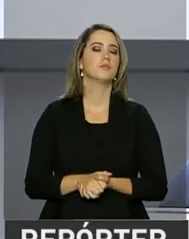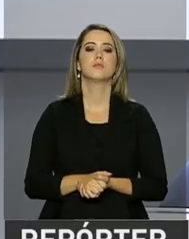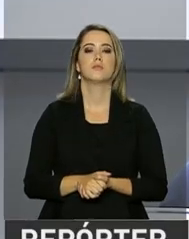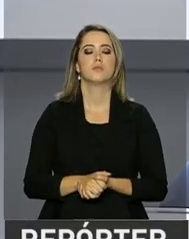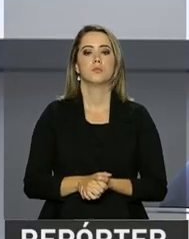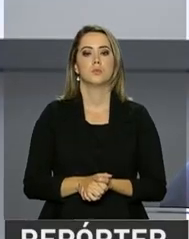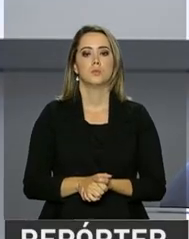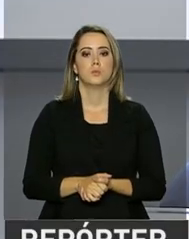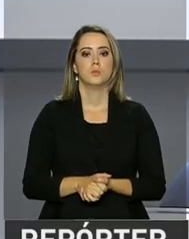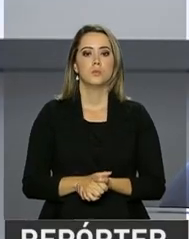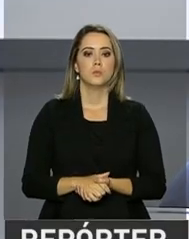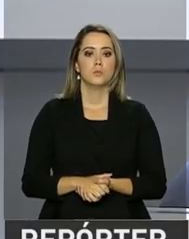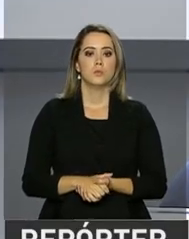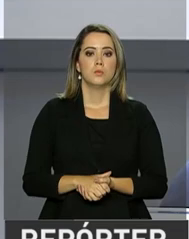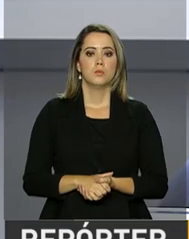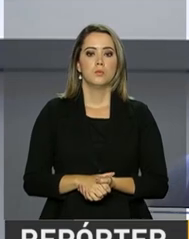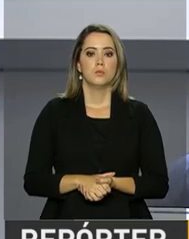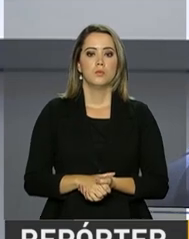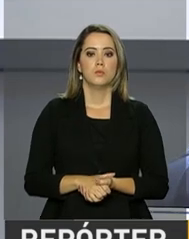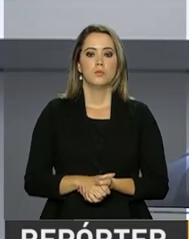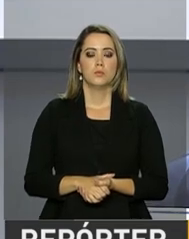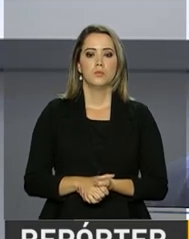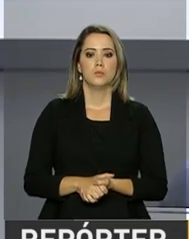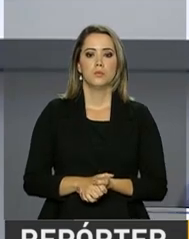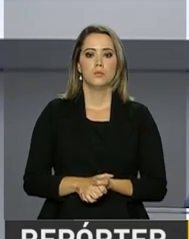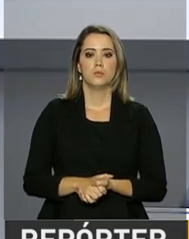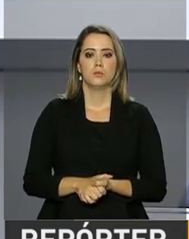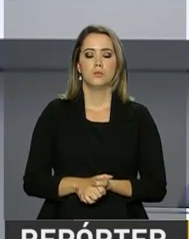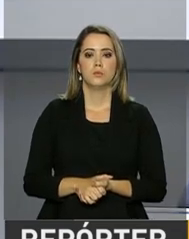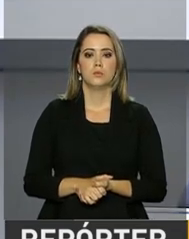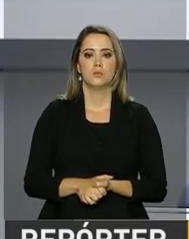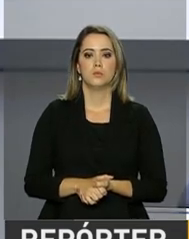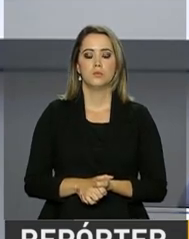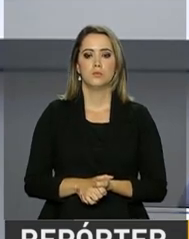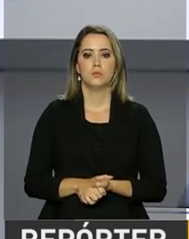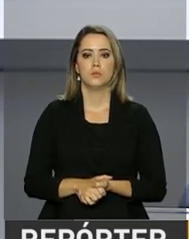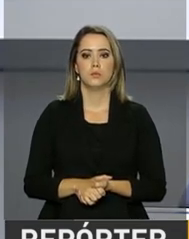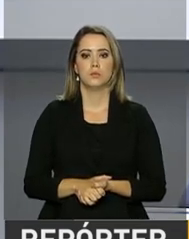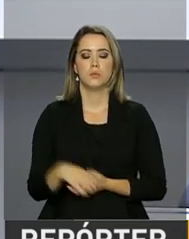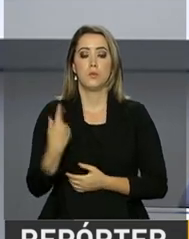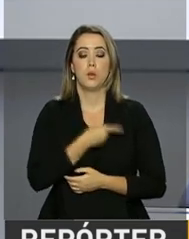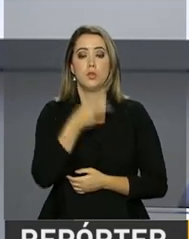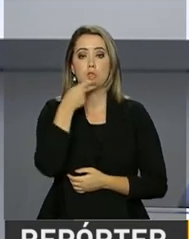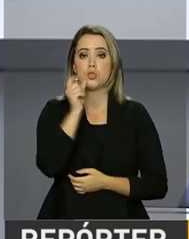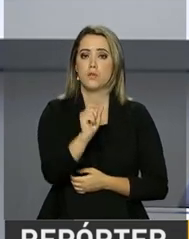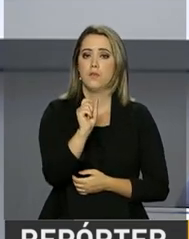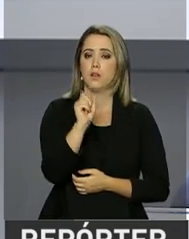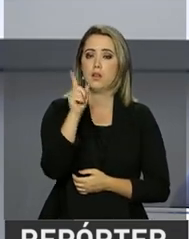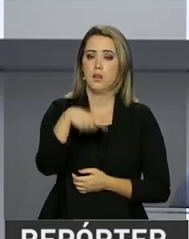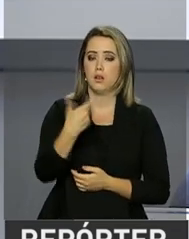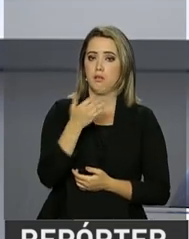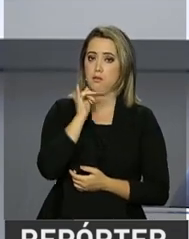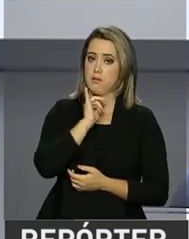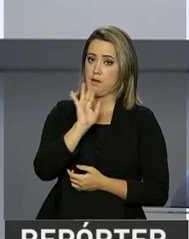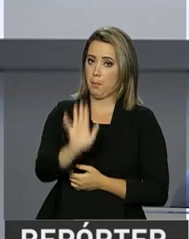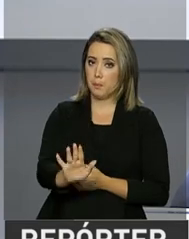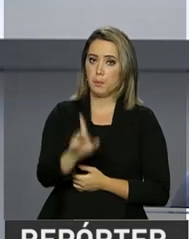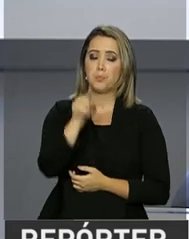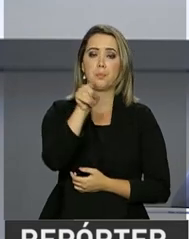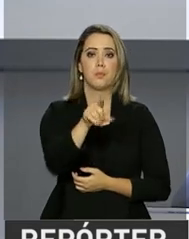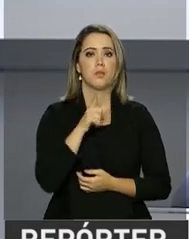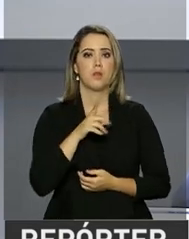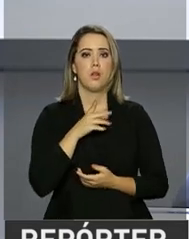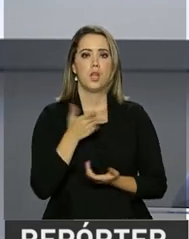Em relação à consumidora final, o que a gente pode dizer é que, exemplo do que está acontecendo